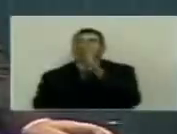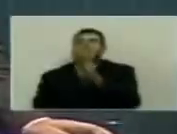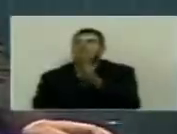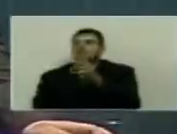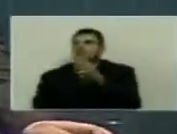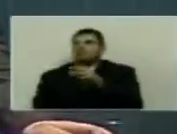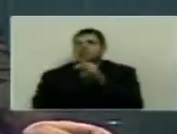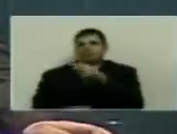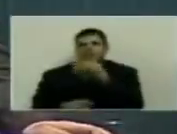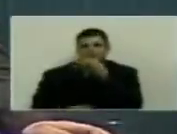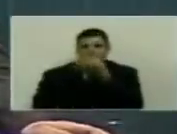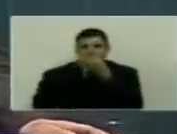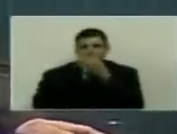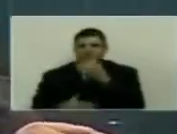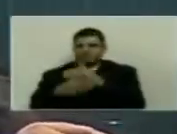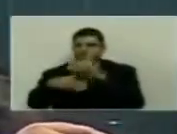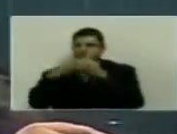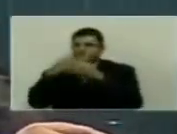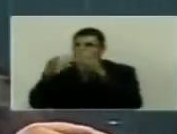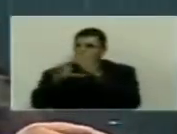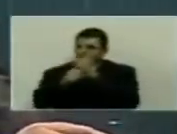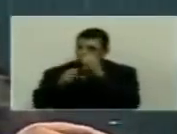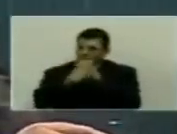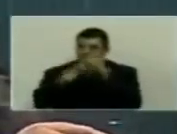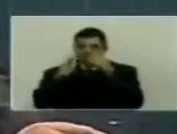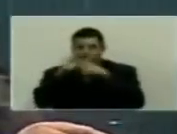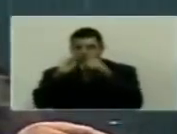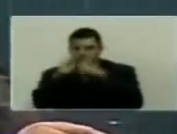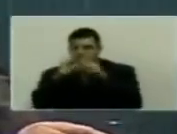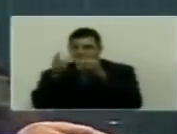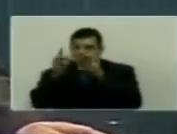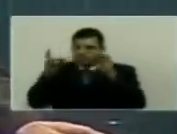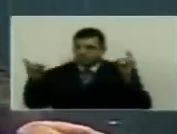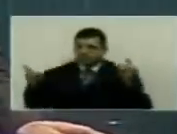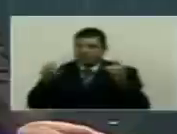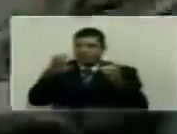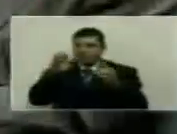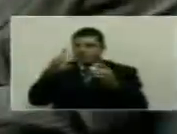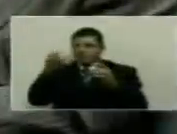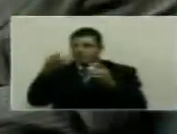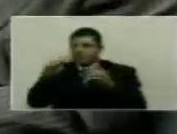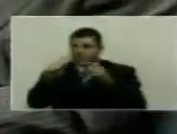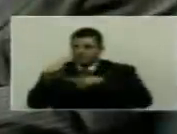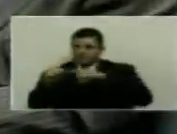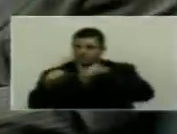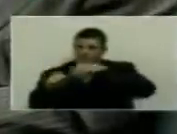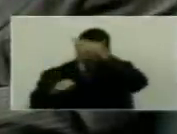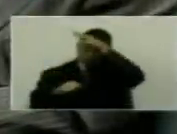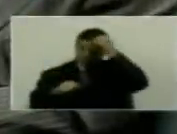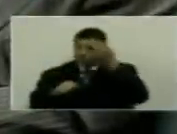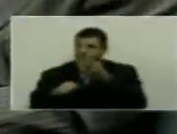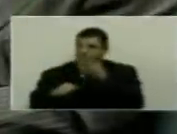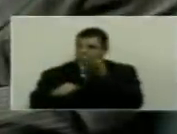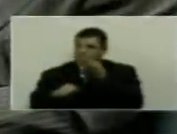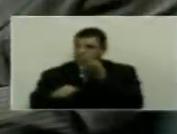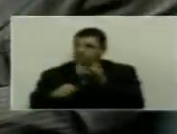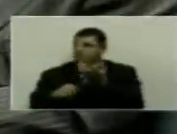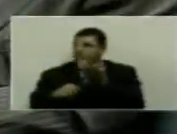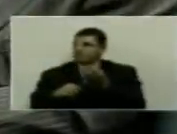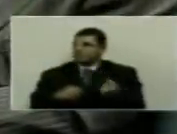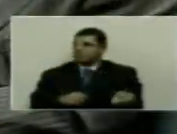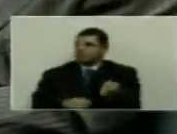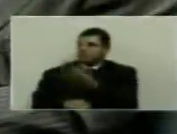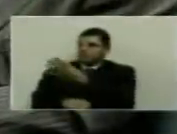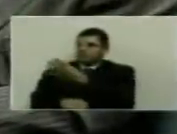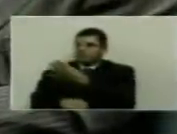questão muito mais estrutural por conta dos problemas de geração de energia elétrica que nós temos em Manaus. Quero dizer que esse tema não é